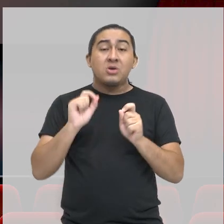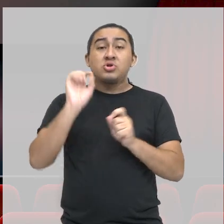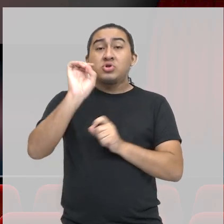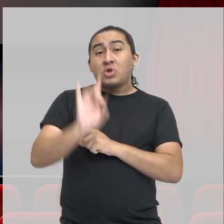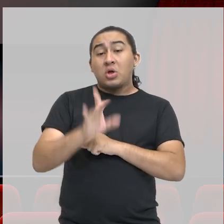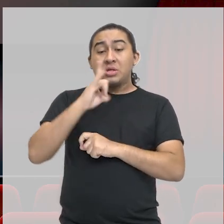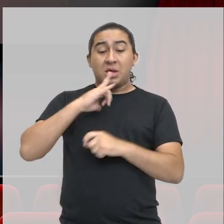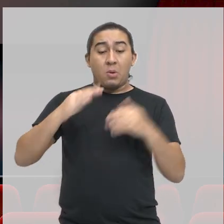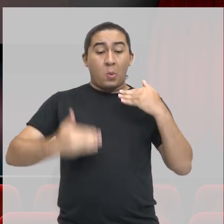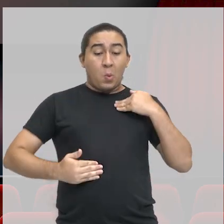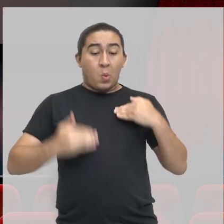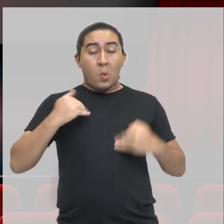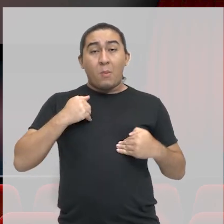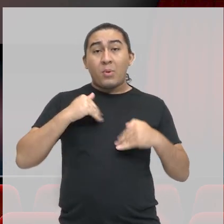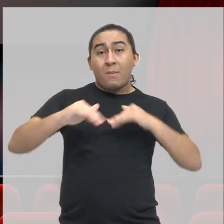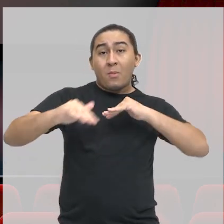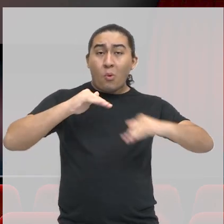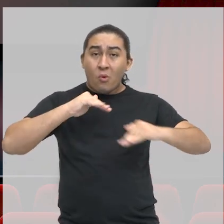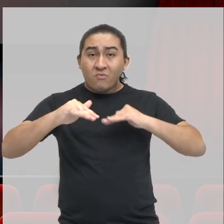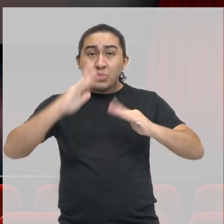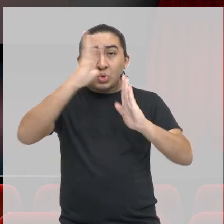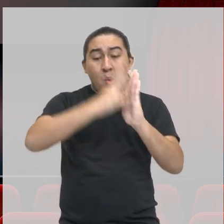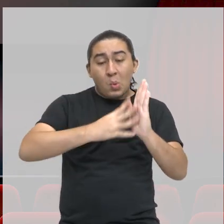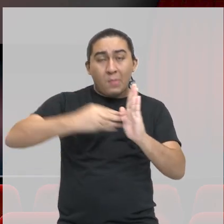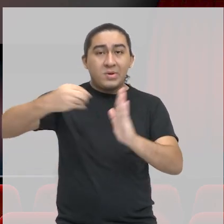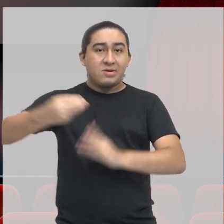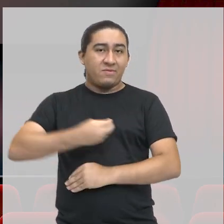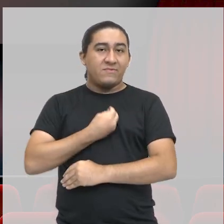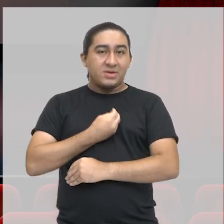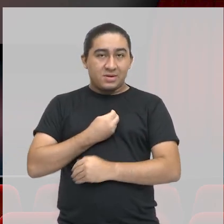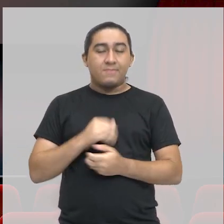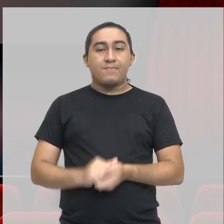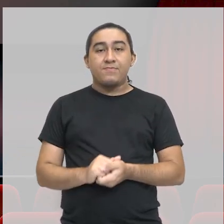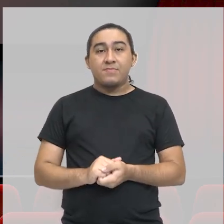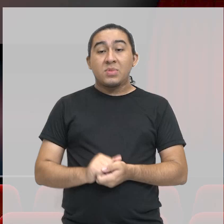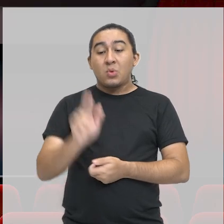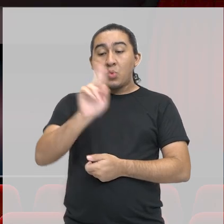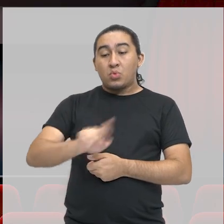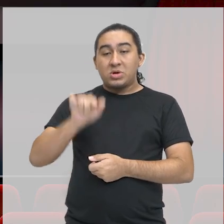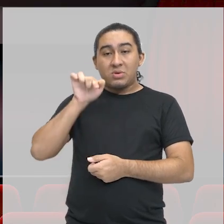gestos corporais, certo? Por meio da mímica.